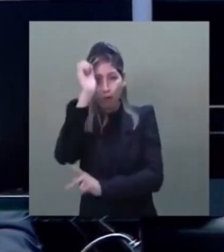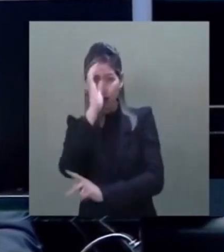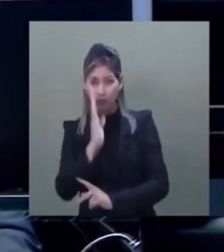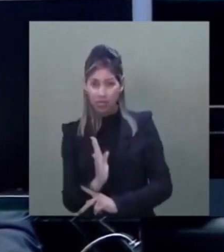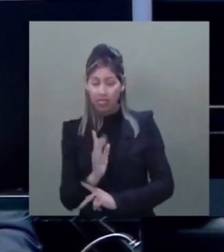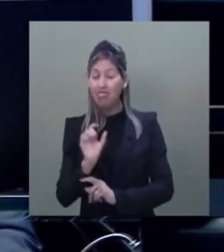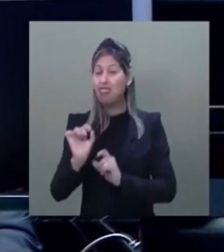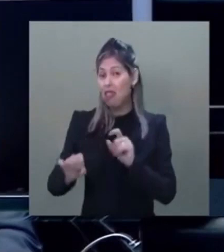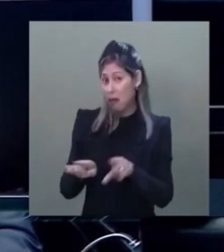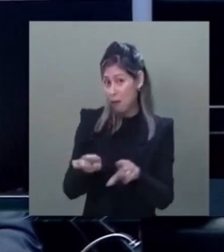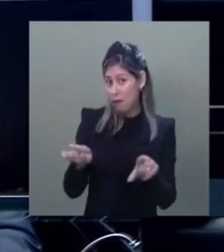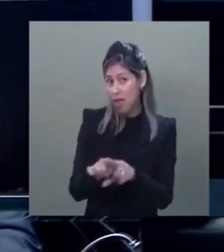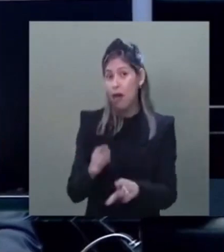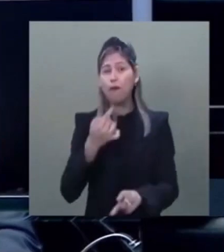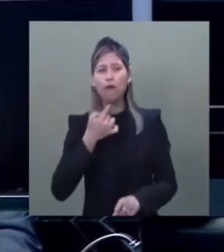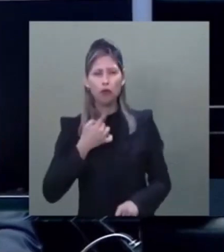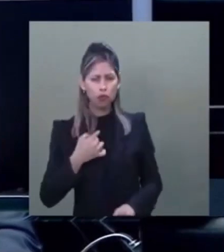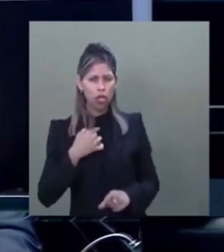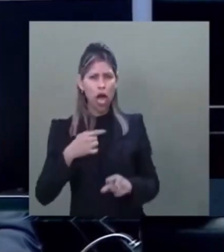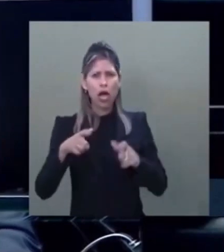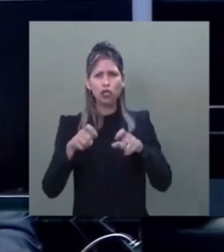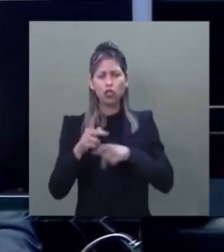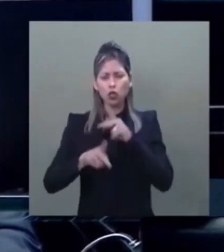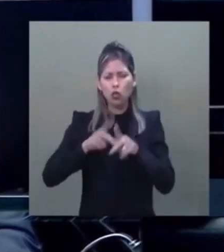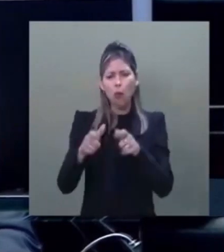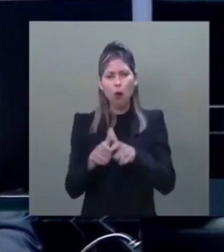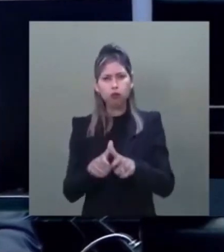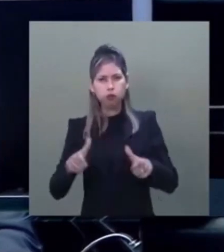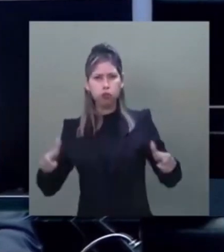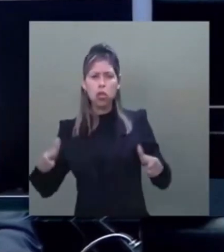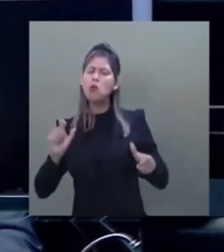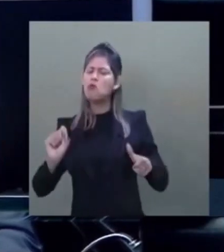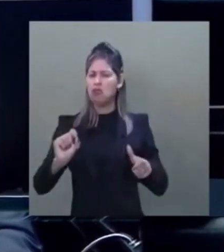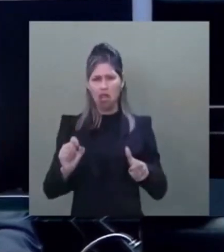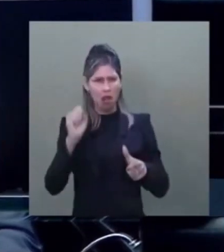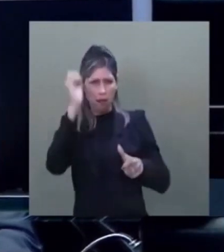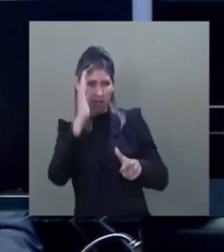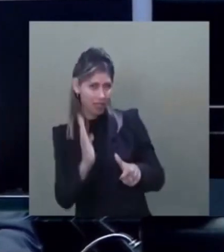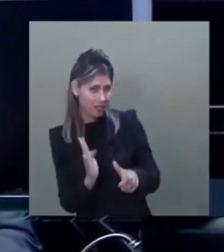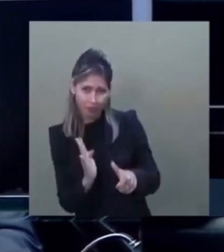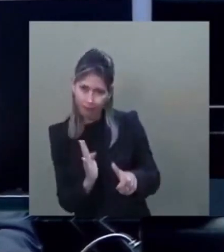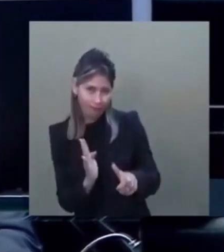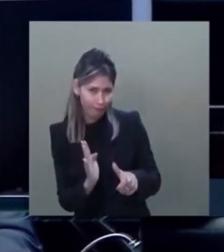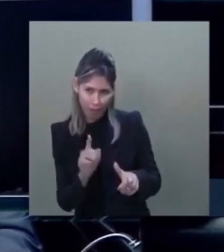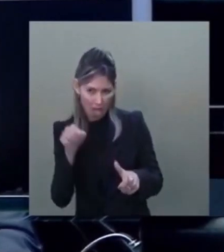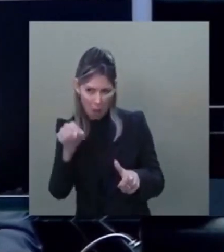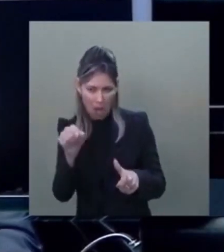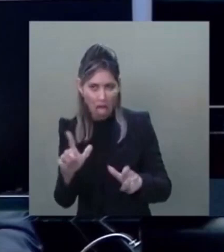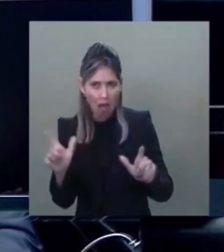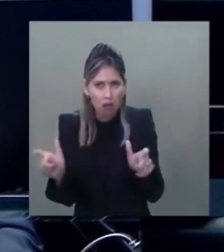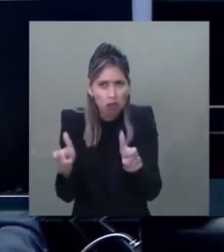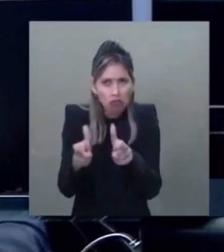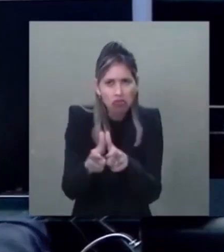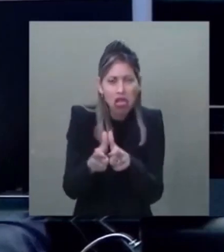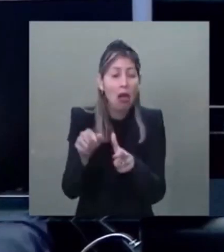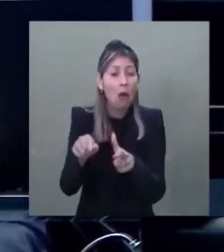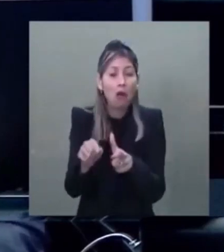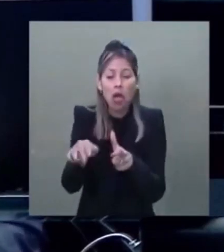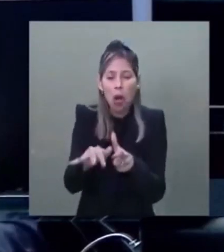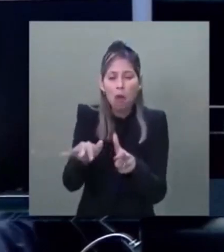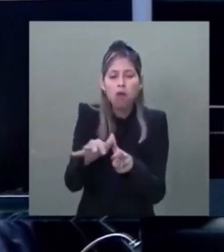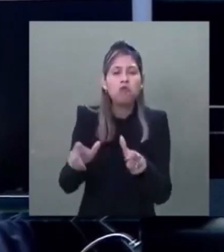fez um pronunciamento repudiando os ataques. Essa minoria golpista, e não há outro nome,